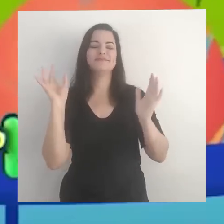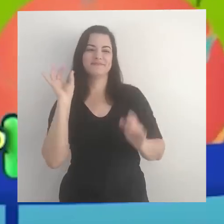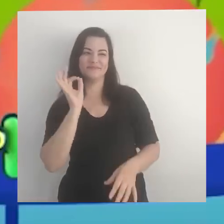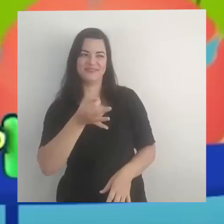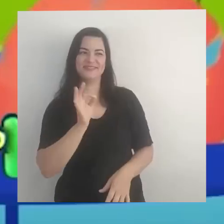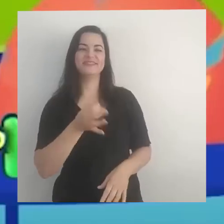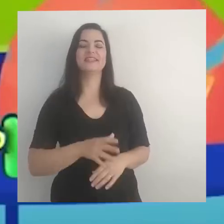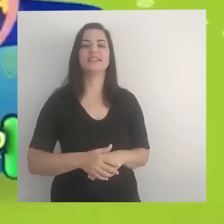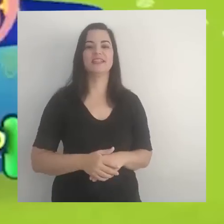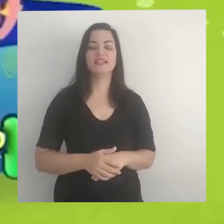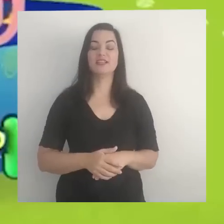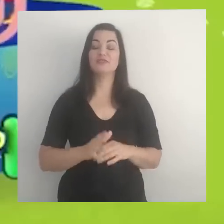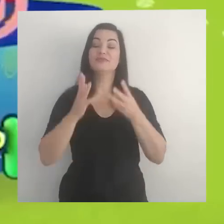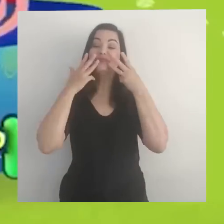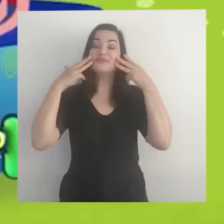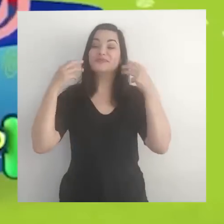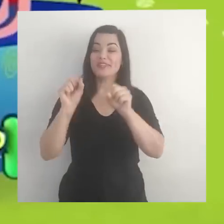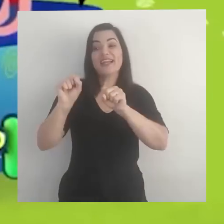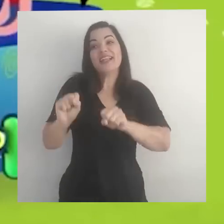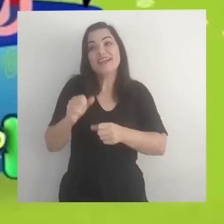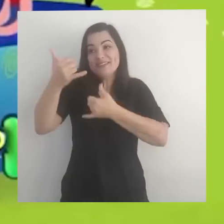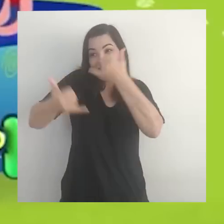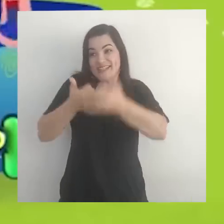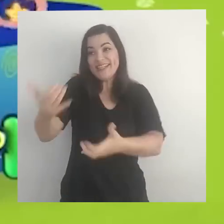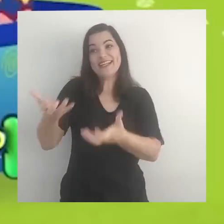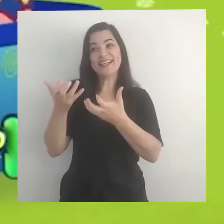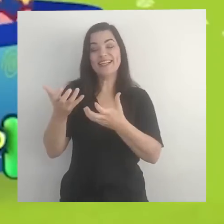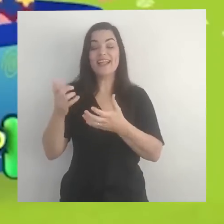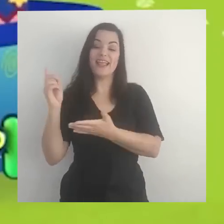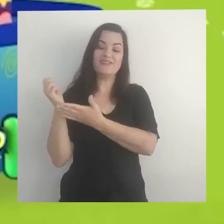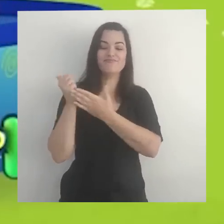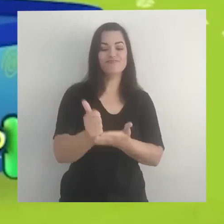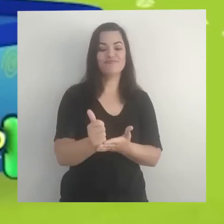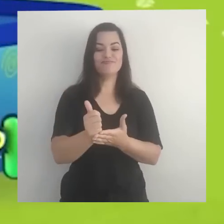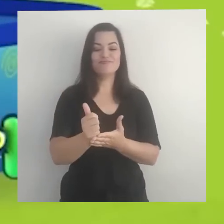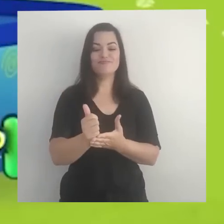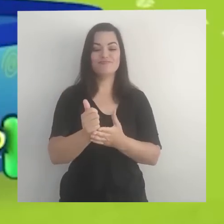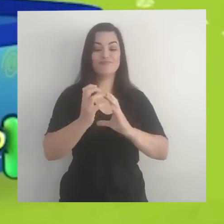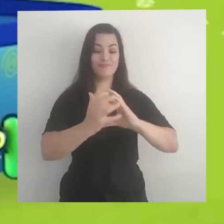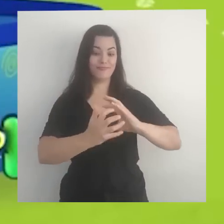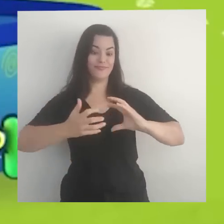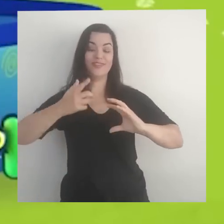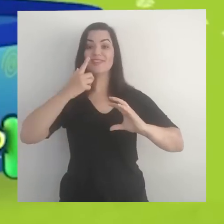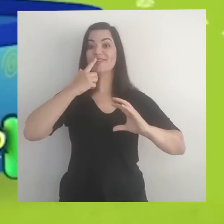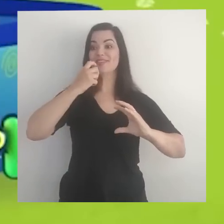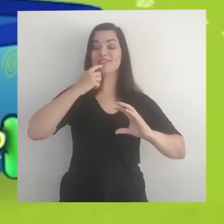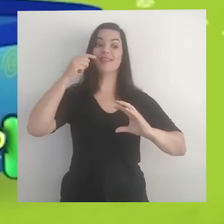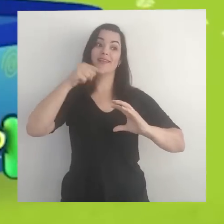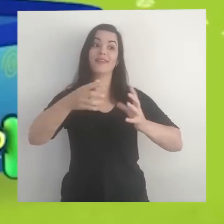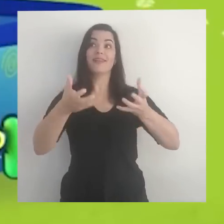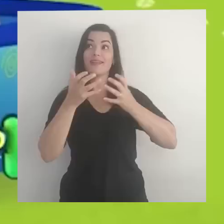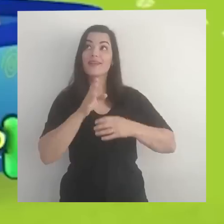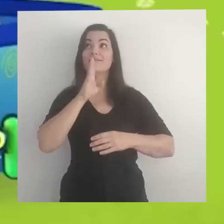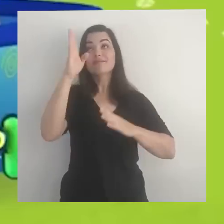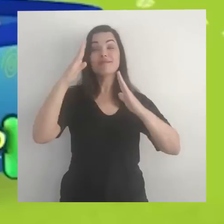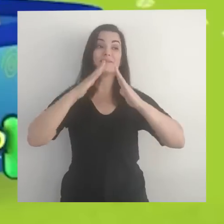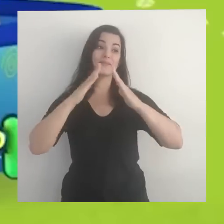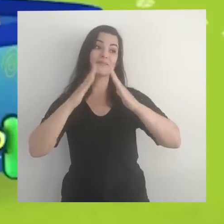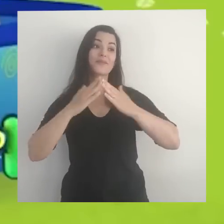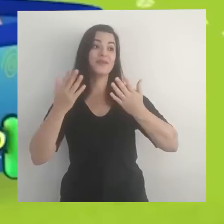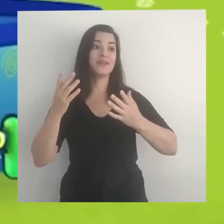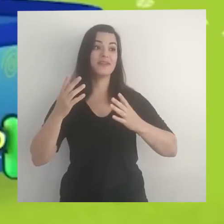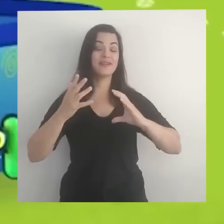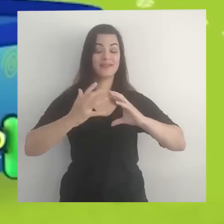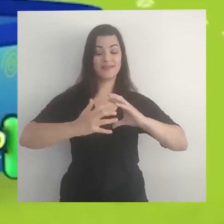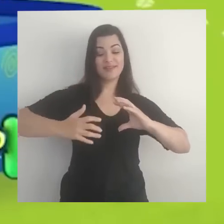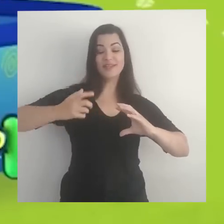O Cláudio quer brincar também. E ele trouxe Marte. O Cláudio quer morar em Marte. Olha, Marte